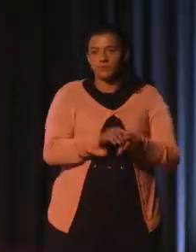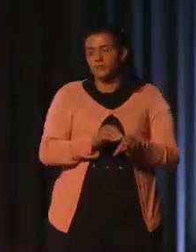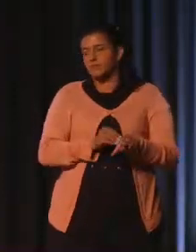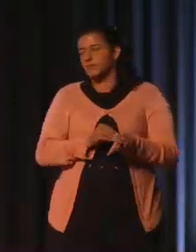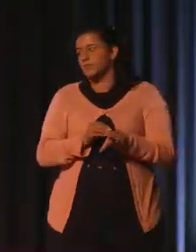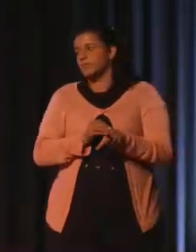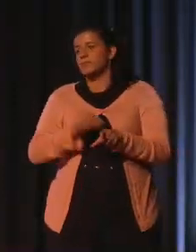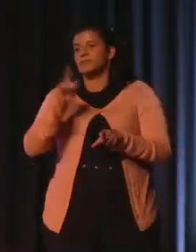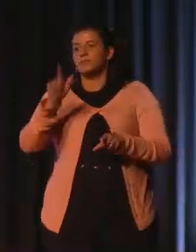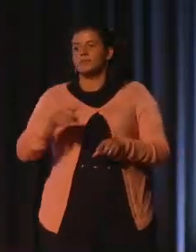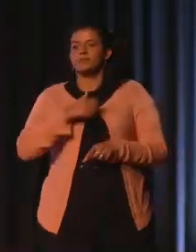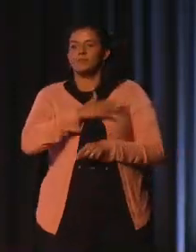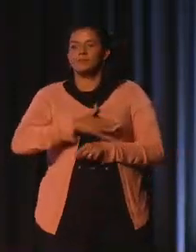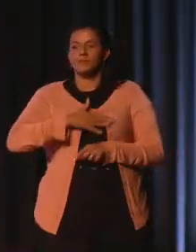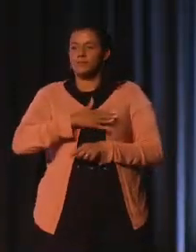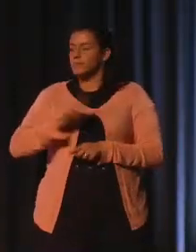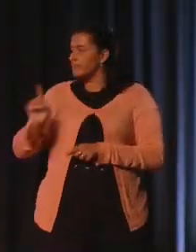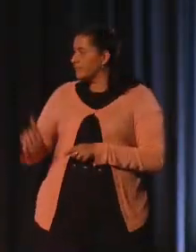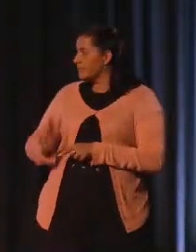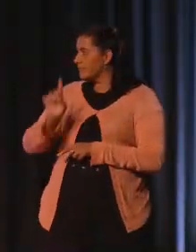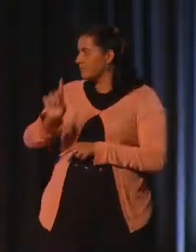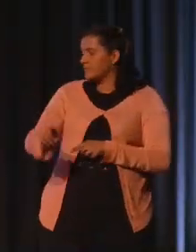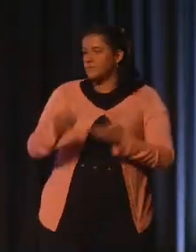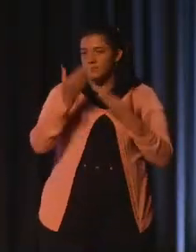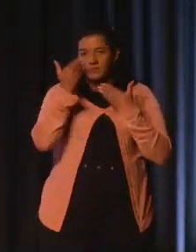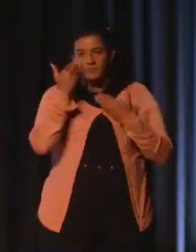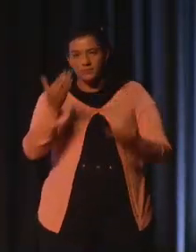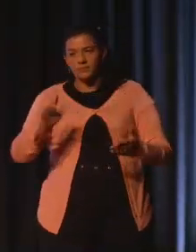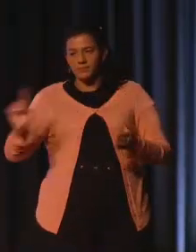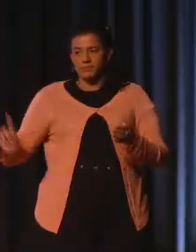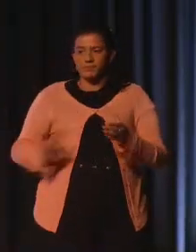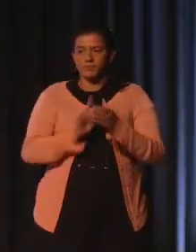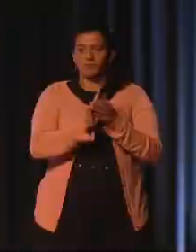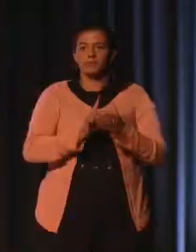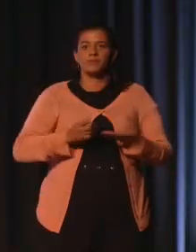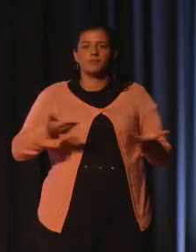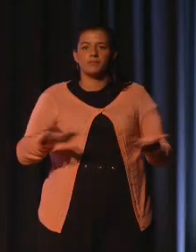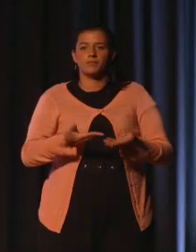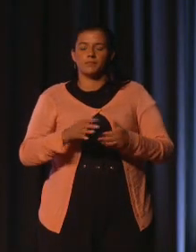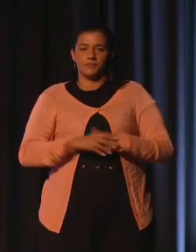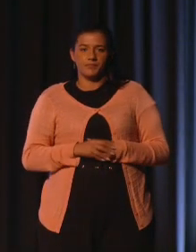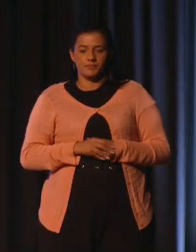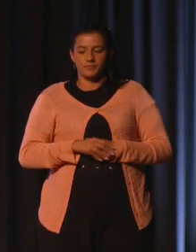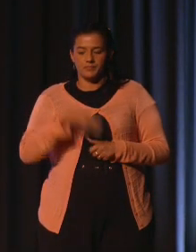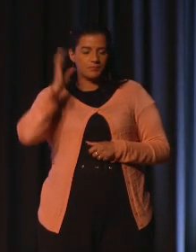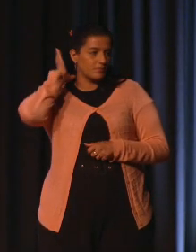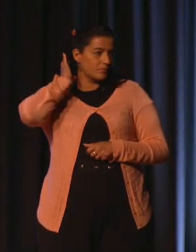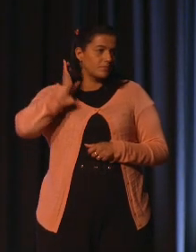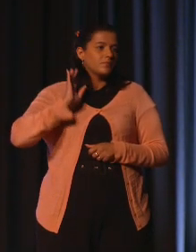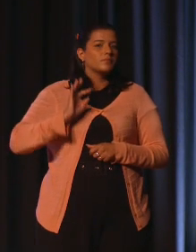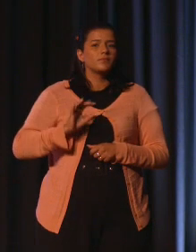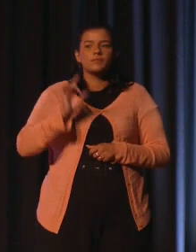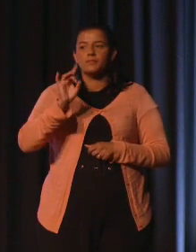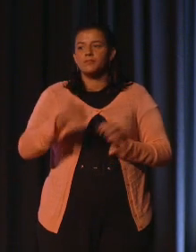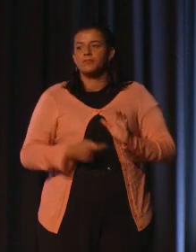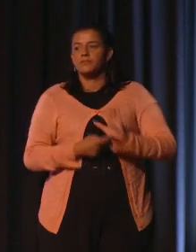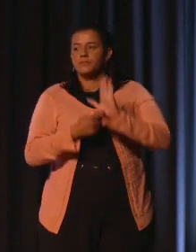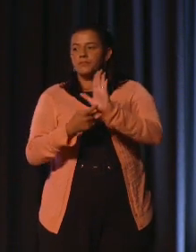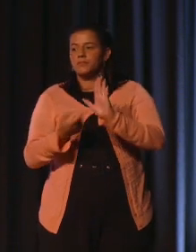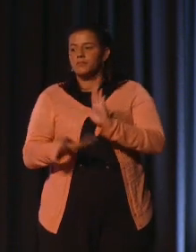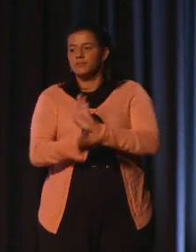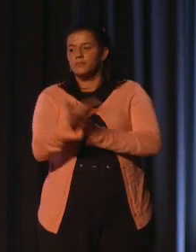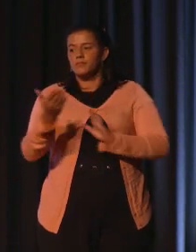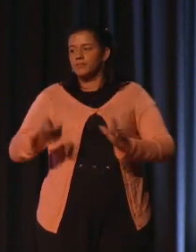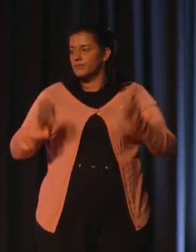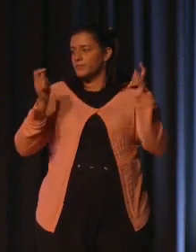E é muito gratificante poder estar representando os meus colegas farmacêuticos aqui nesse momento, tá? Então, só apresentando aqui para vocês, aqui